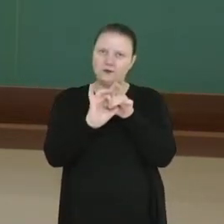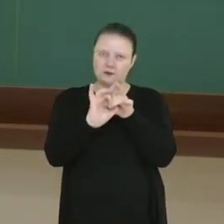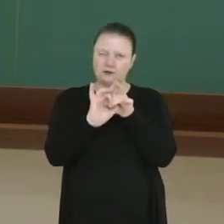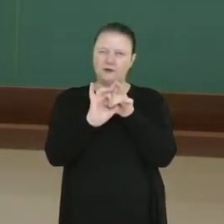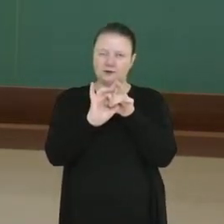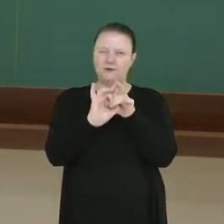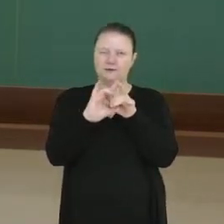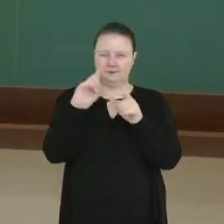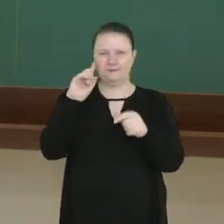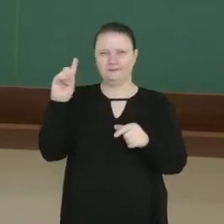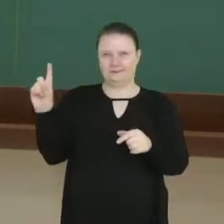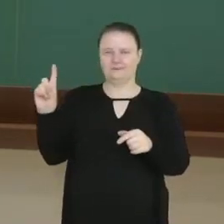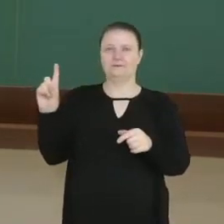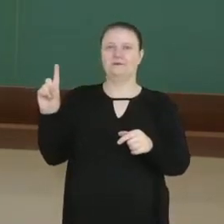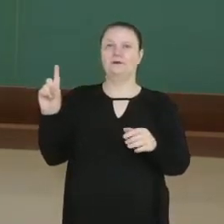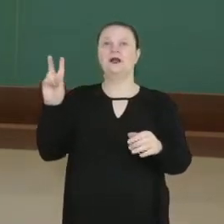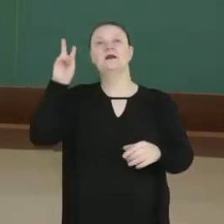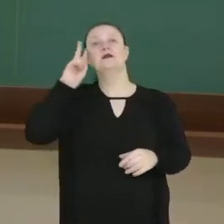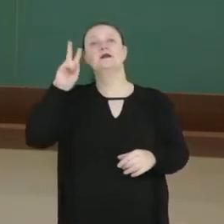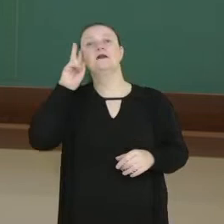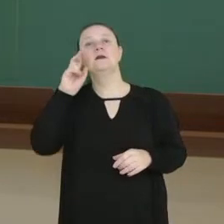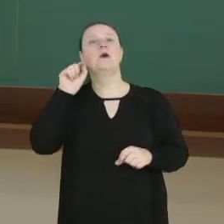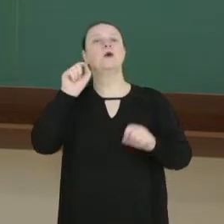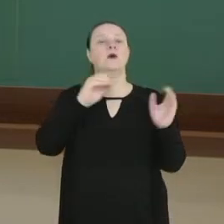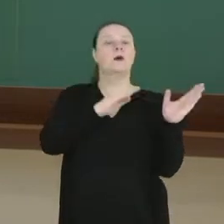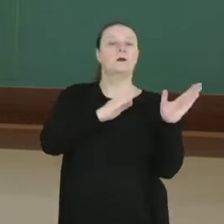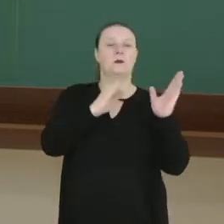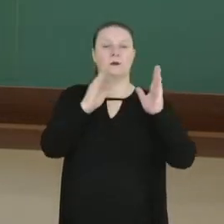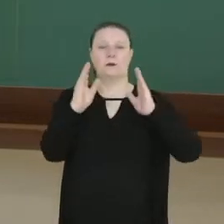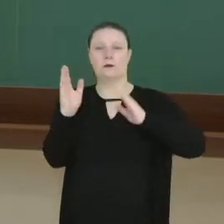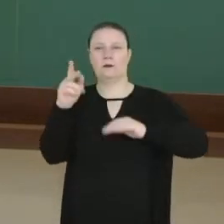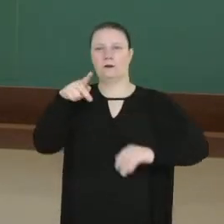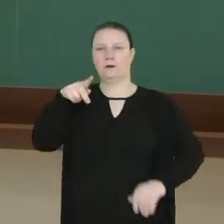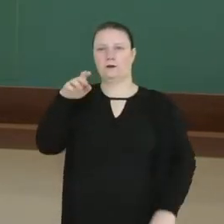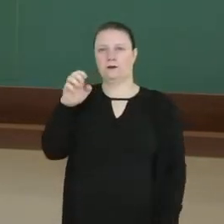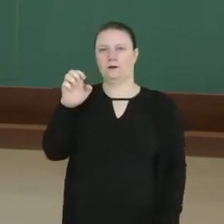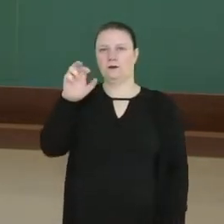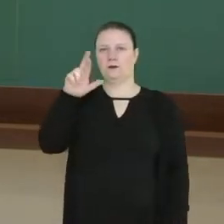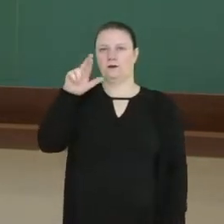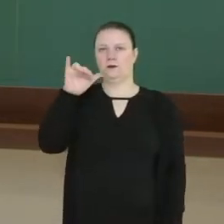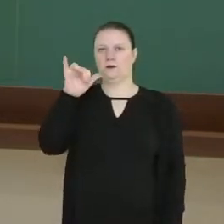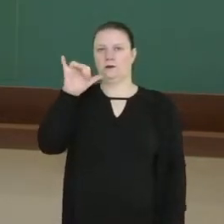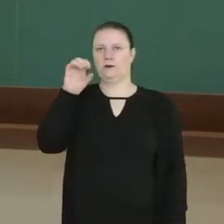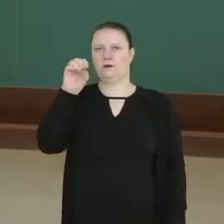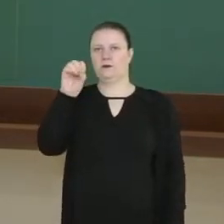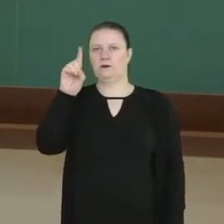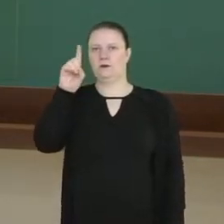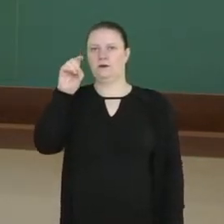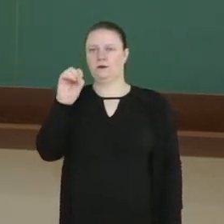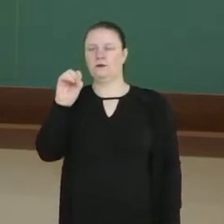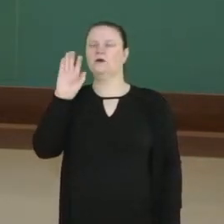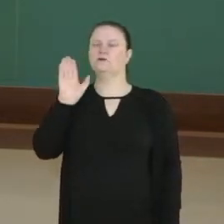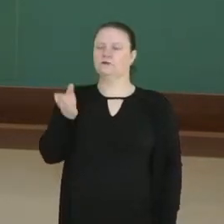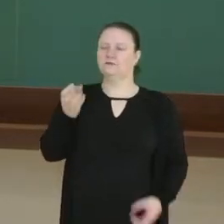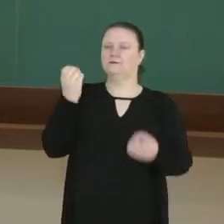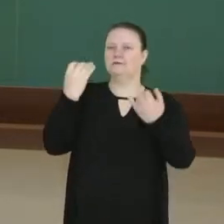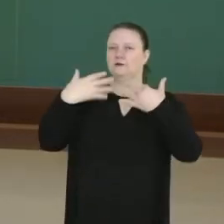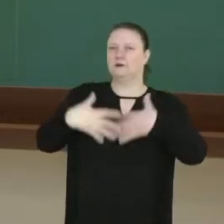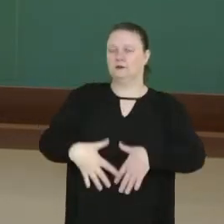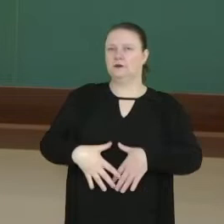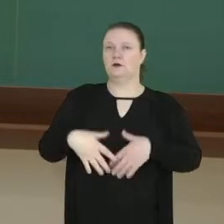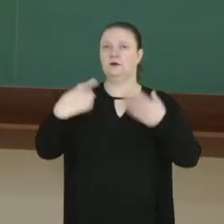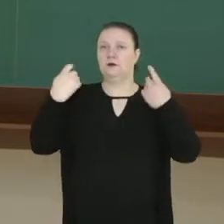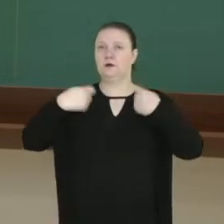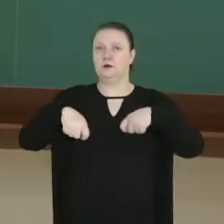coordenadas, certo? Vocês lembram o que é período? Lembram lá que nós falamos já sobre isso? Então, o período ele precisa